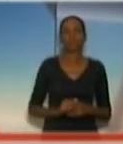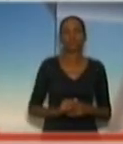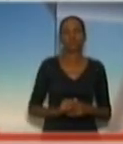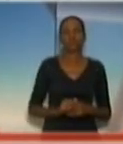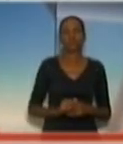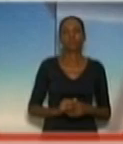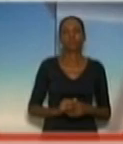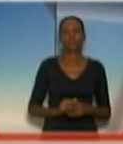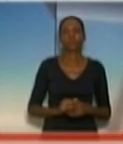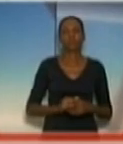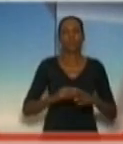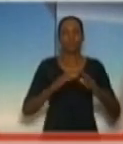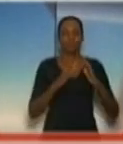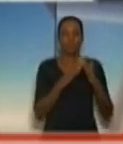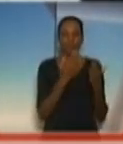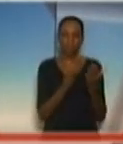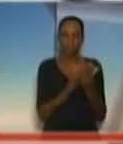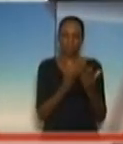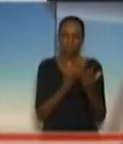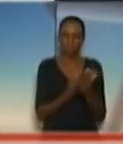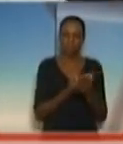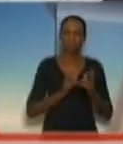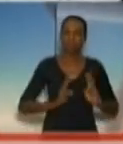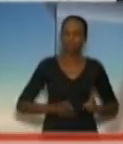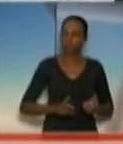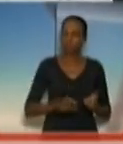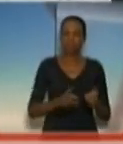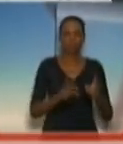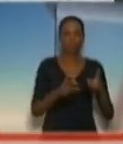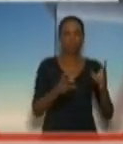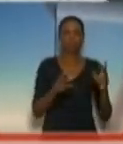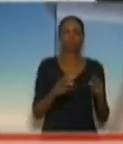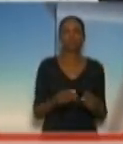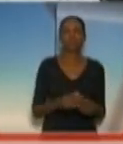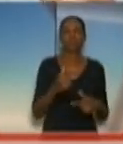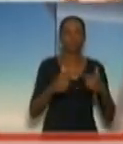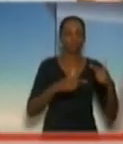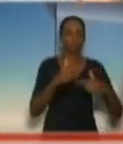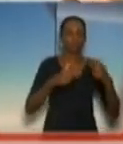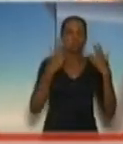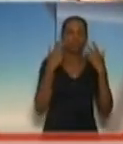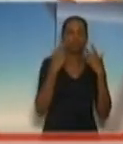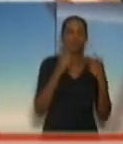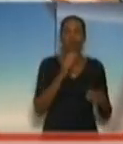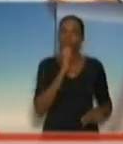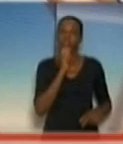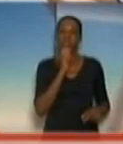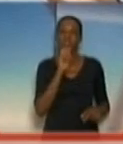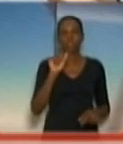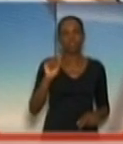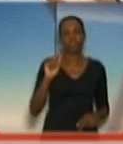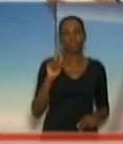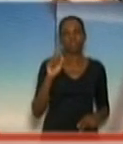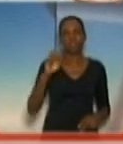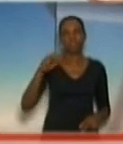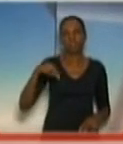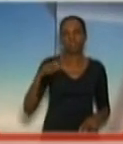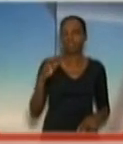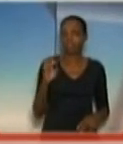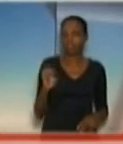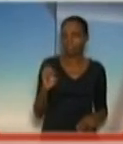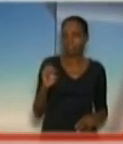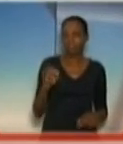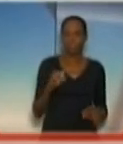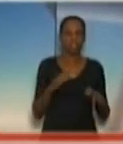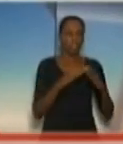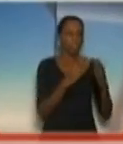aparato para que a escola seja aberta e possa funcionar. Sem um agente de organização escolar, a escola não